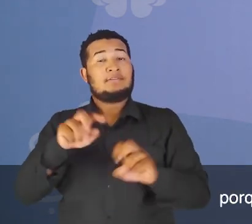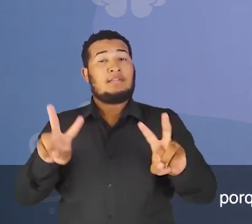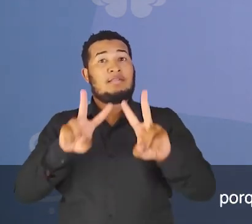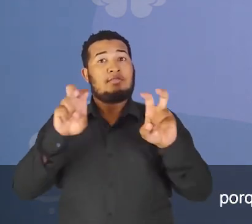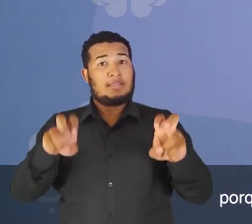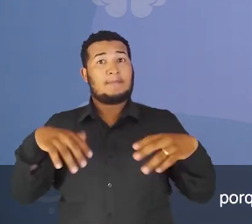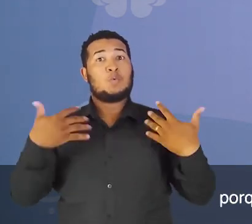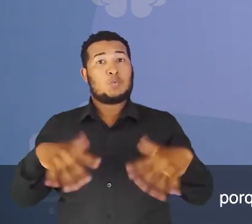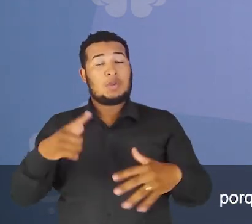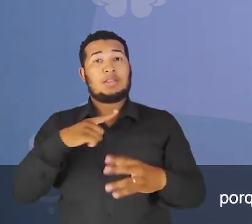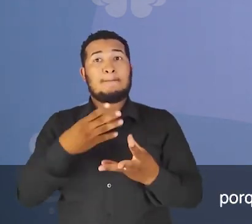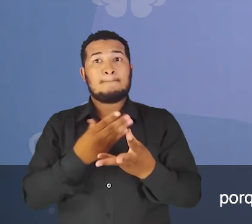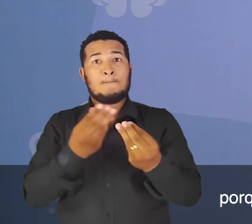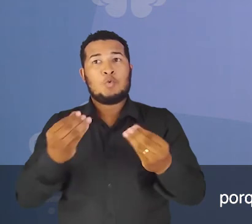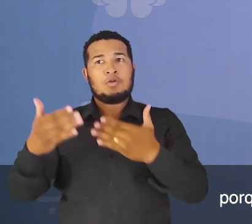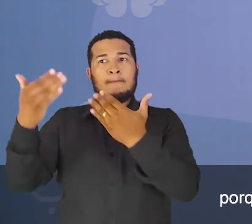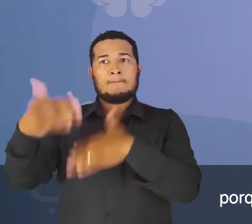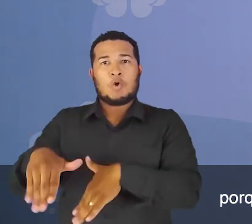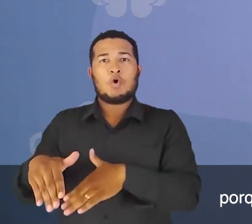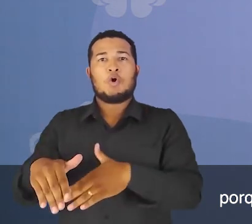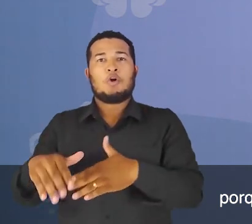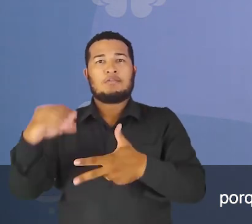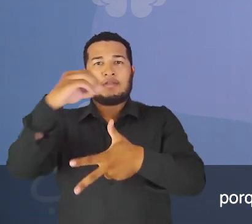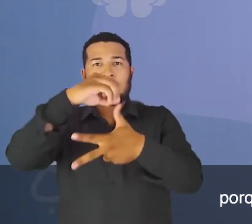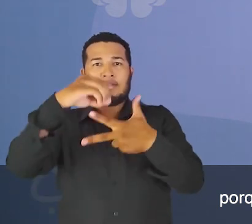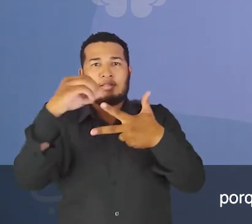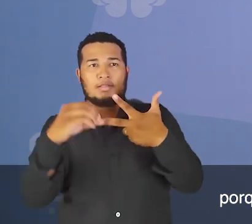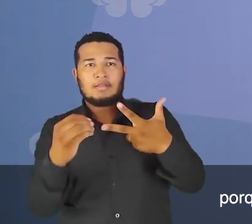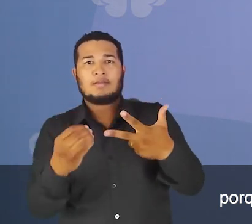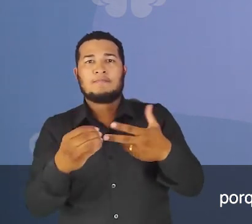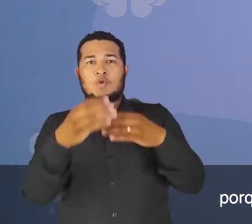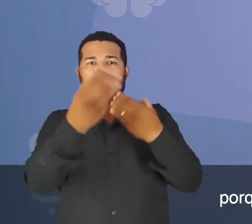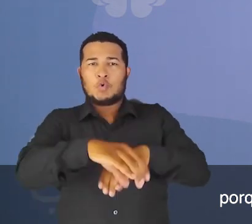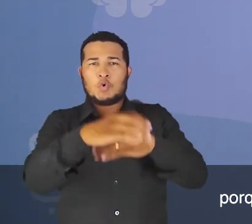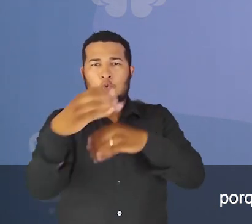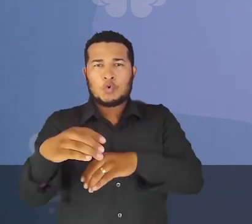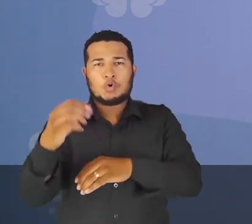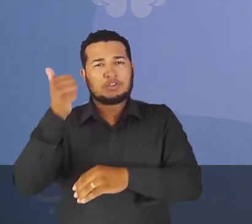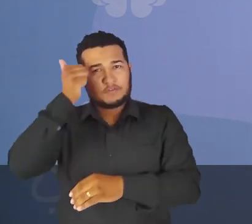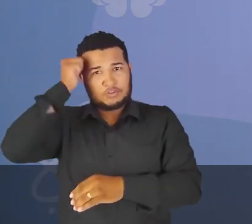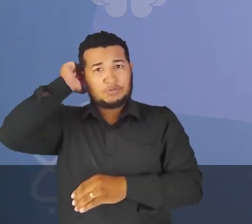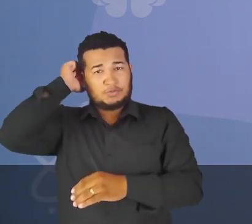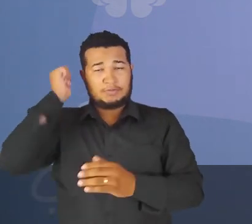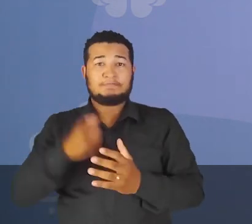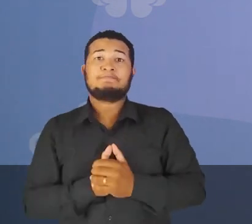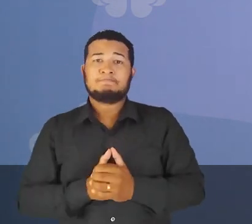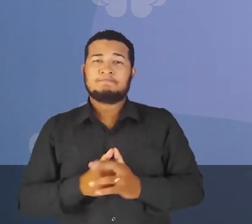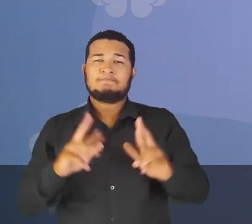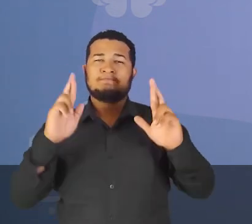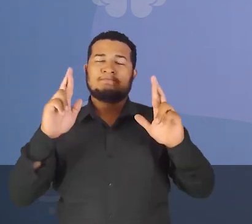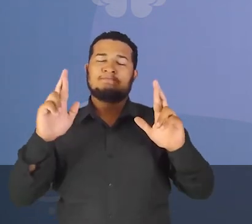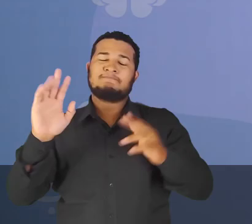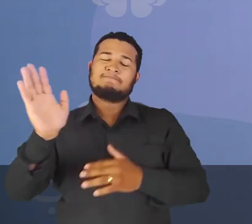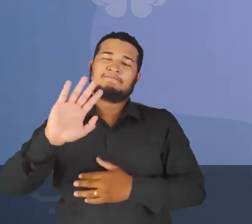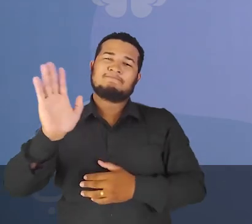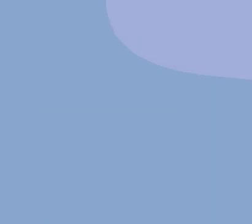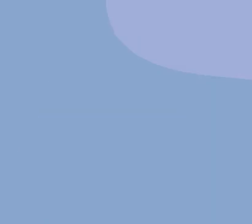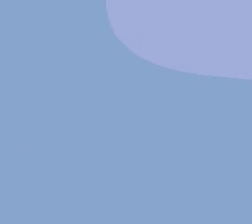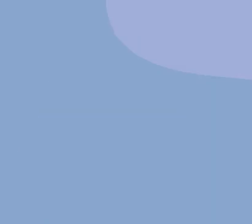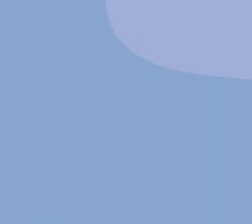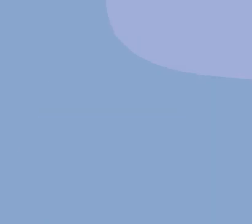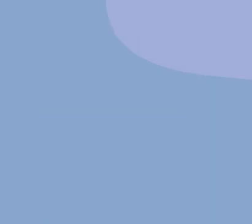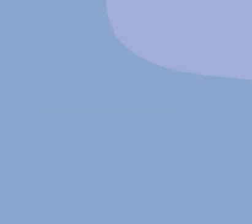assunto muito recorrente em prova, no Enem, em concursos e vestibulares. Espero que você tenha gostado. Até uma próxima.